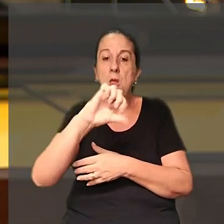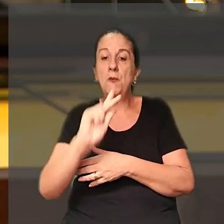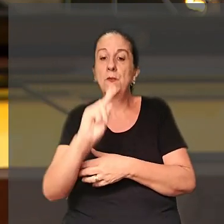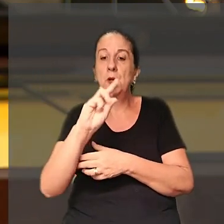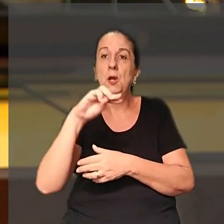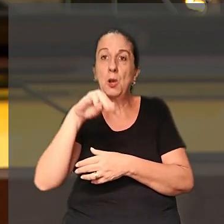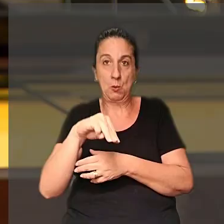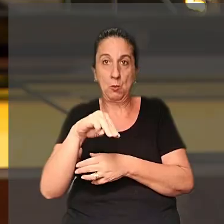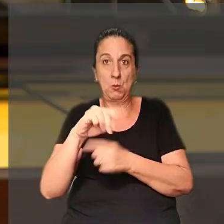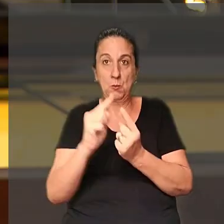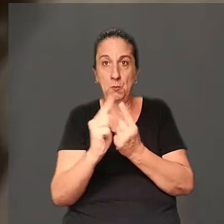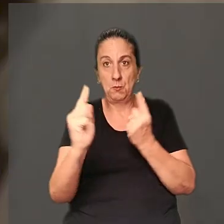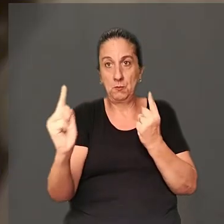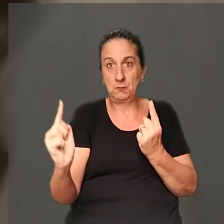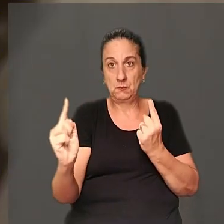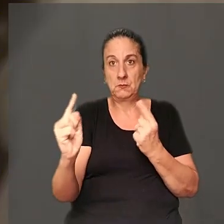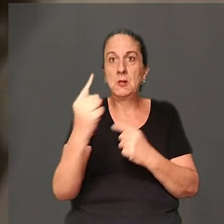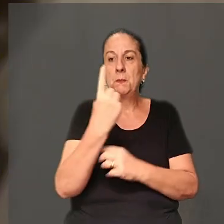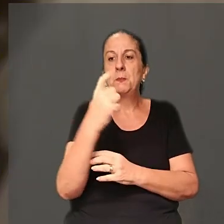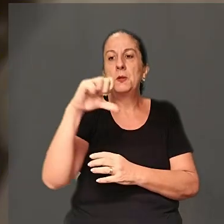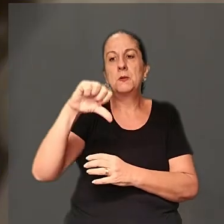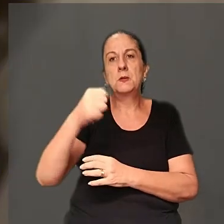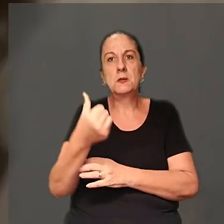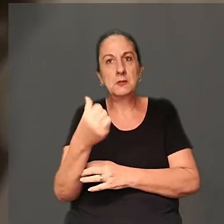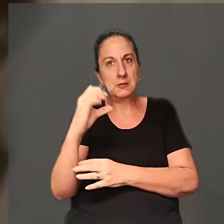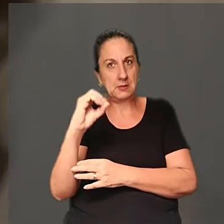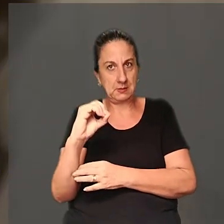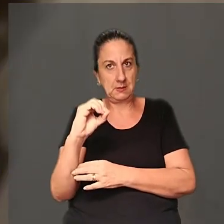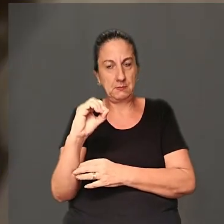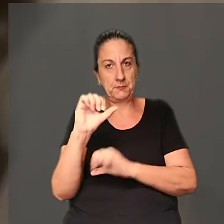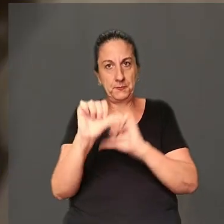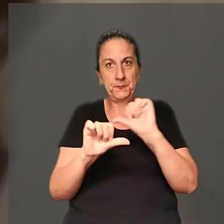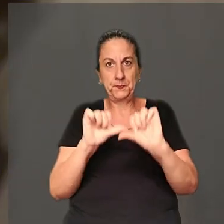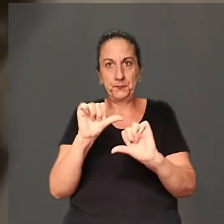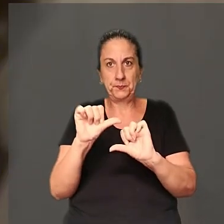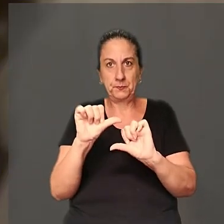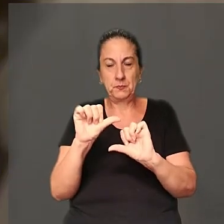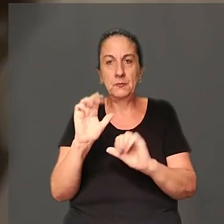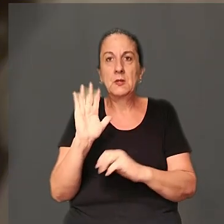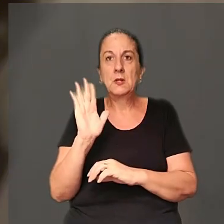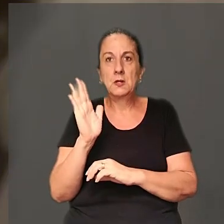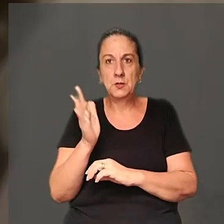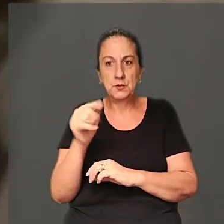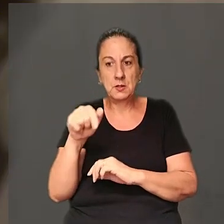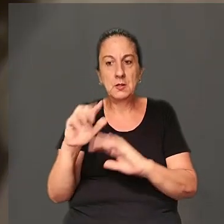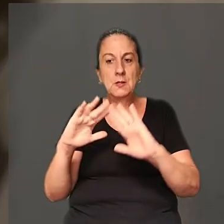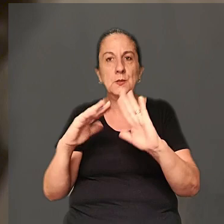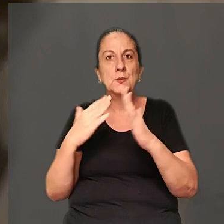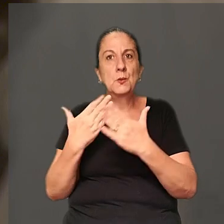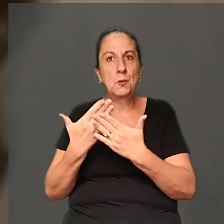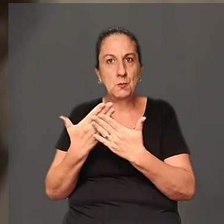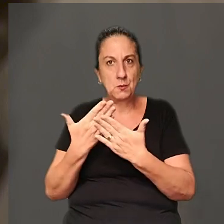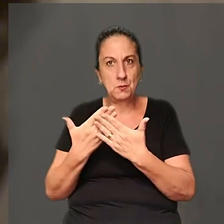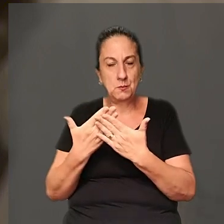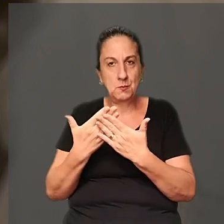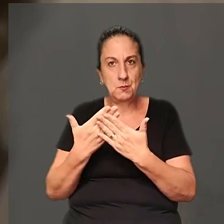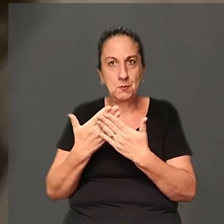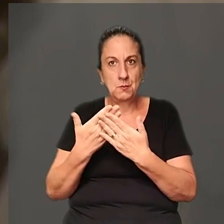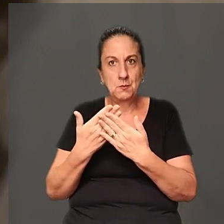quilômetros de lá. E fomos para lá em 1960, já para o grupo